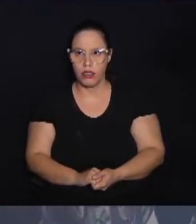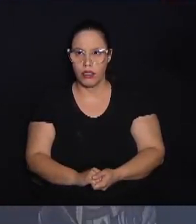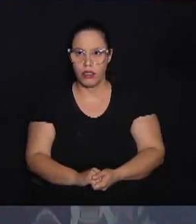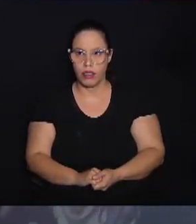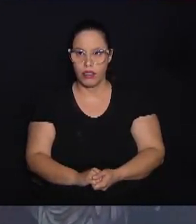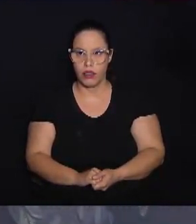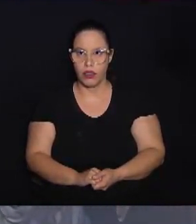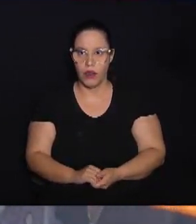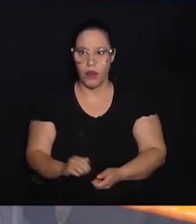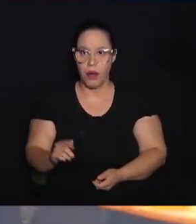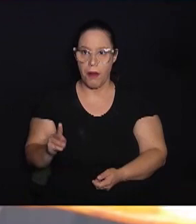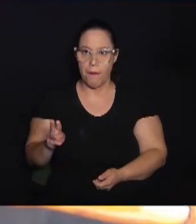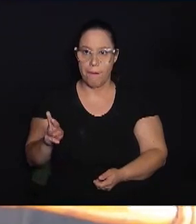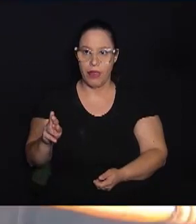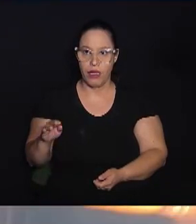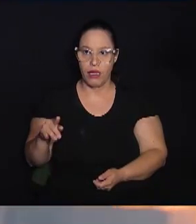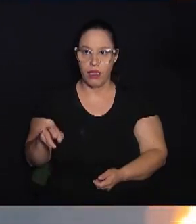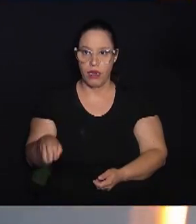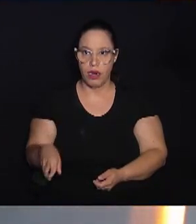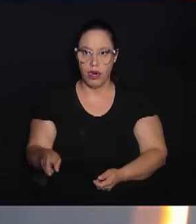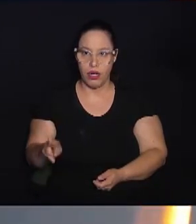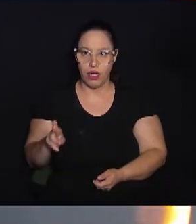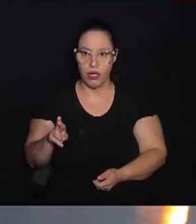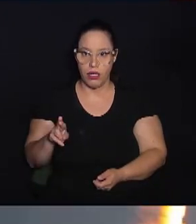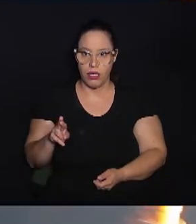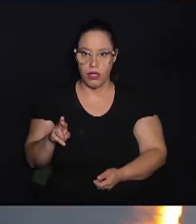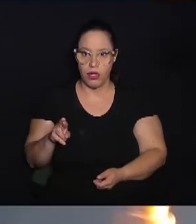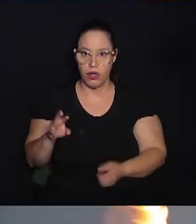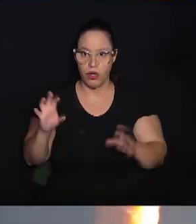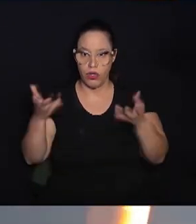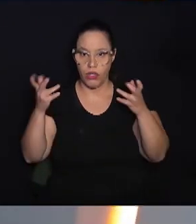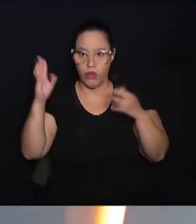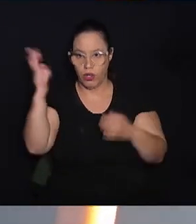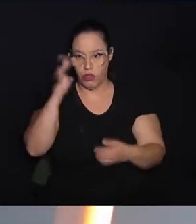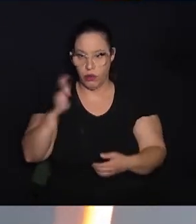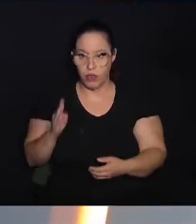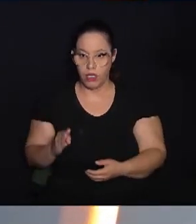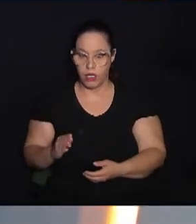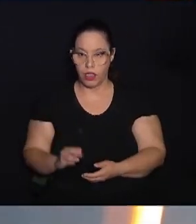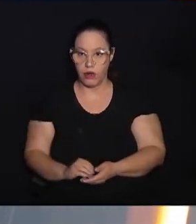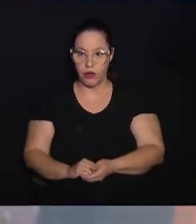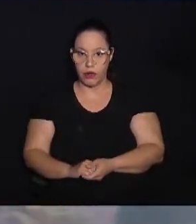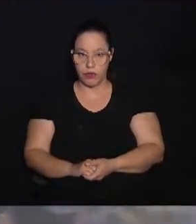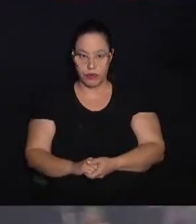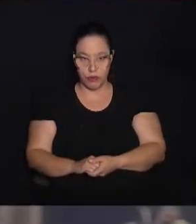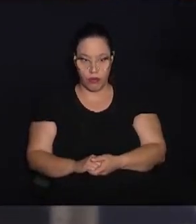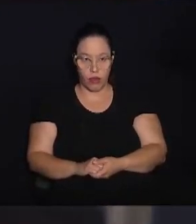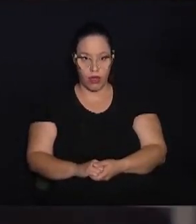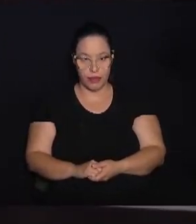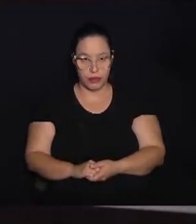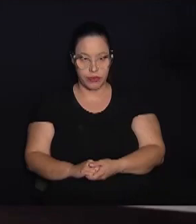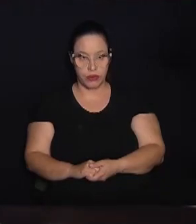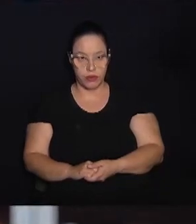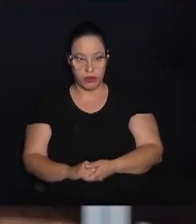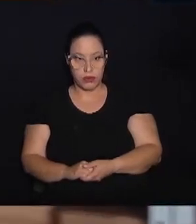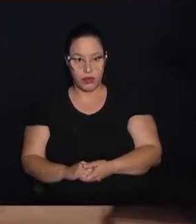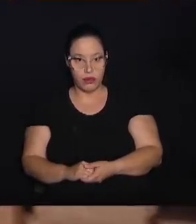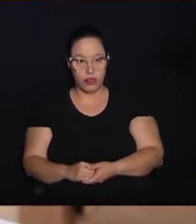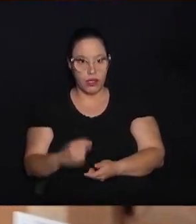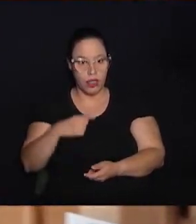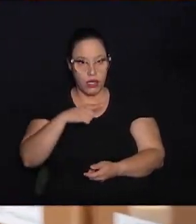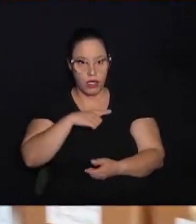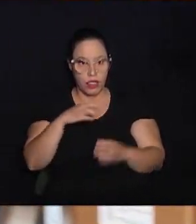nosso banner que a gente eleva para deixar todos os eventos que a gente vai pelo Brasil inteiro e aqui a gente tem o nosso cenário on quando a gente precisa